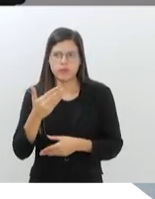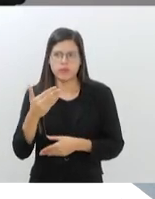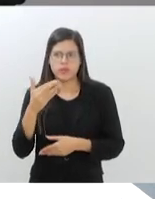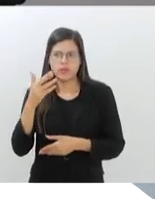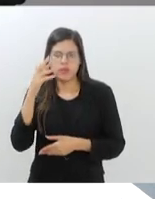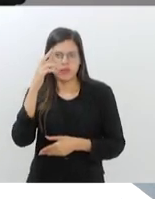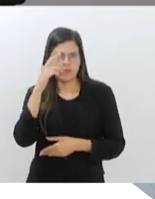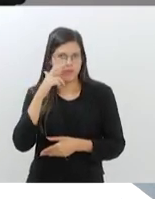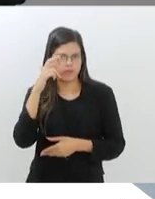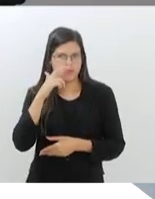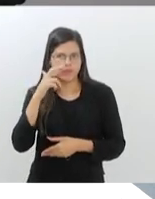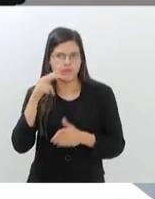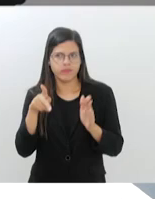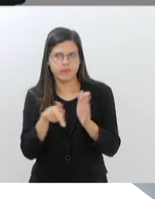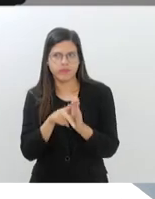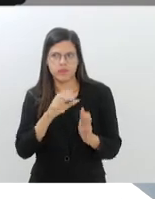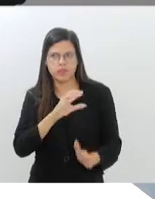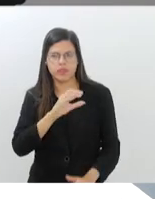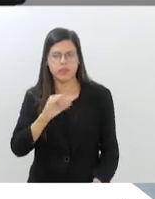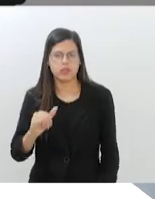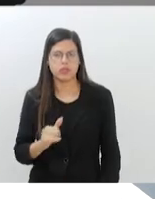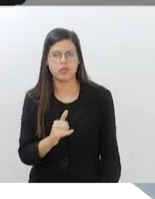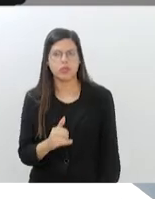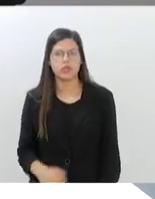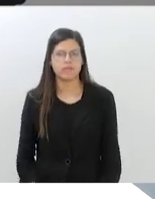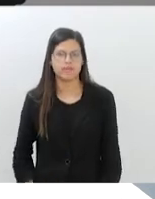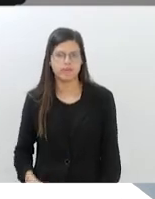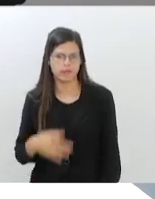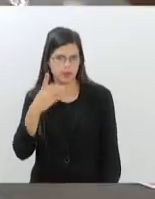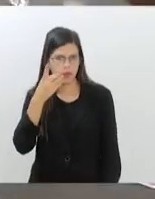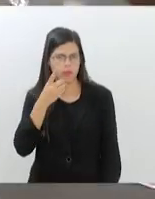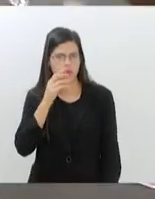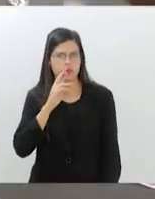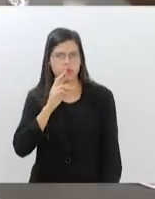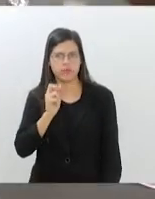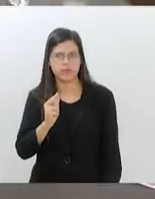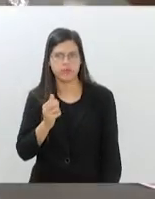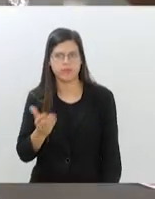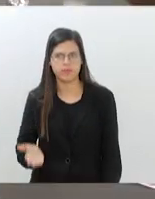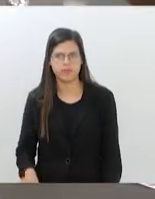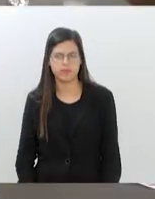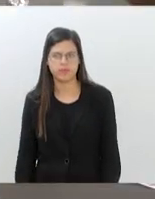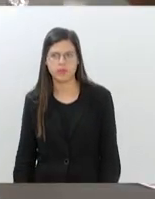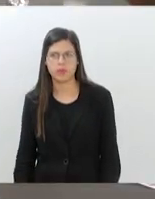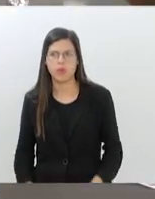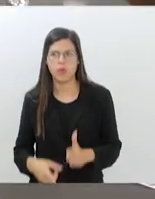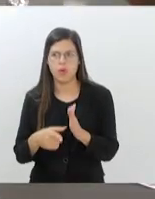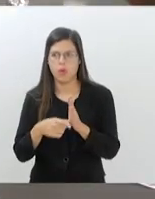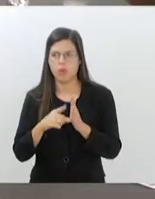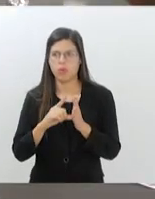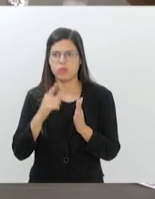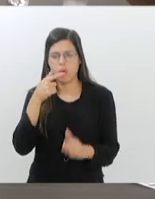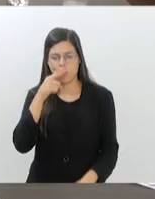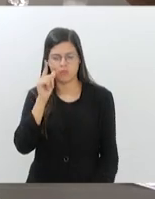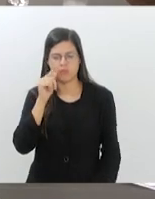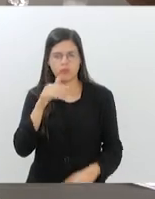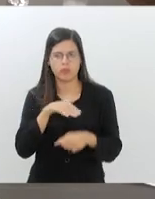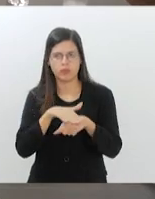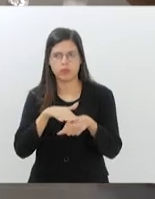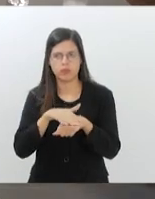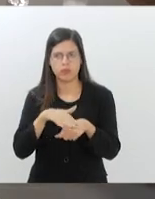ccj presidente me permite pois não Deputado Rodrigo Amin de fato Ontem conversei com o Deputado luí Paulo